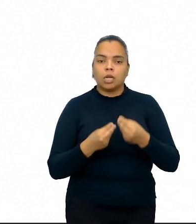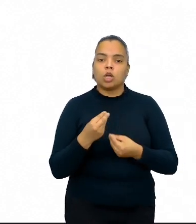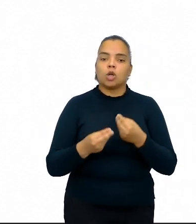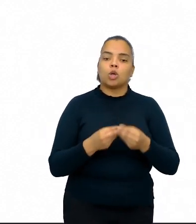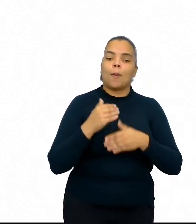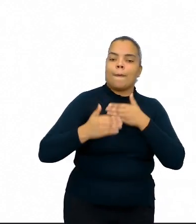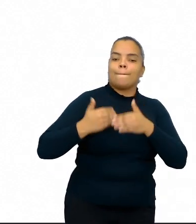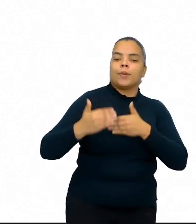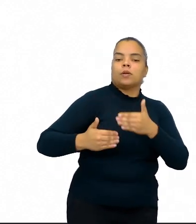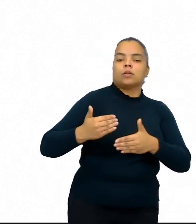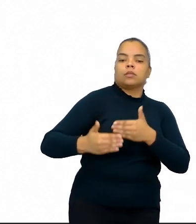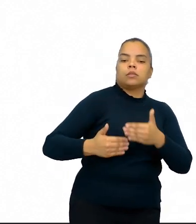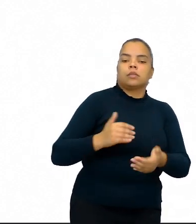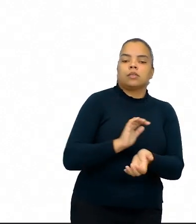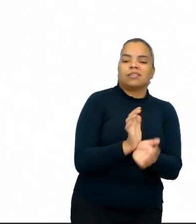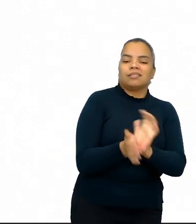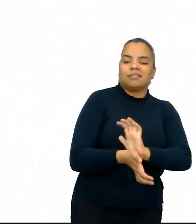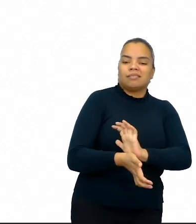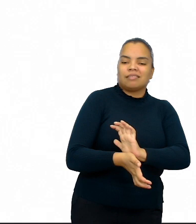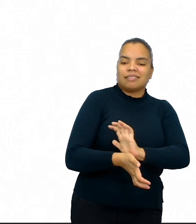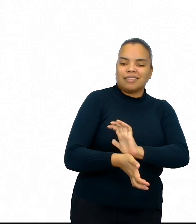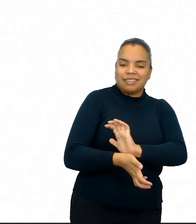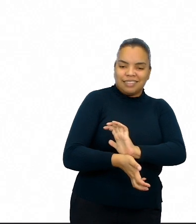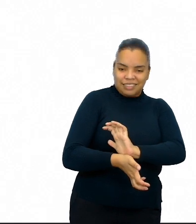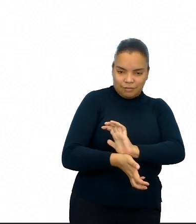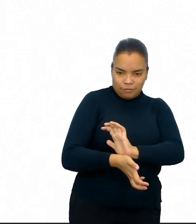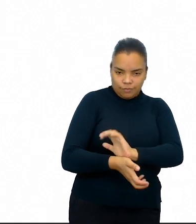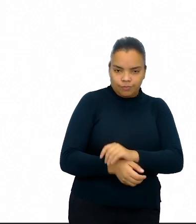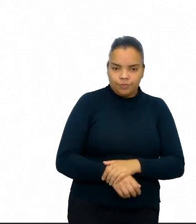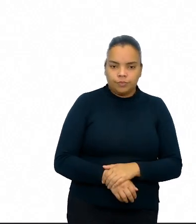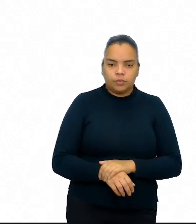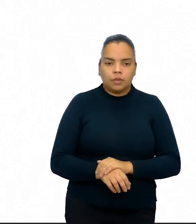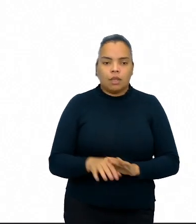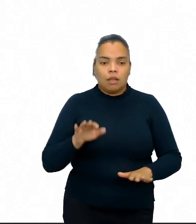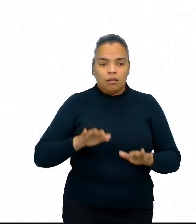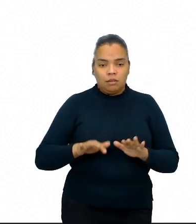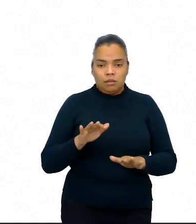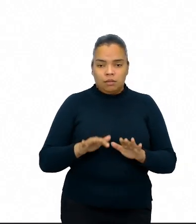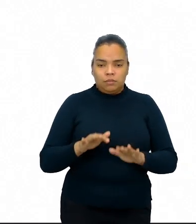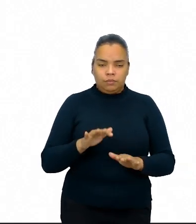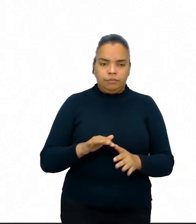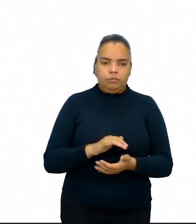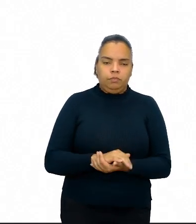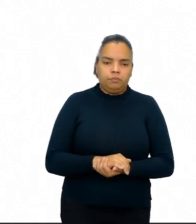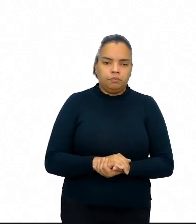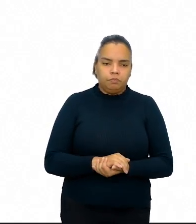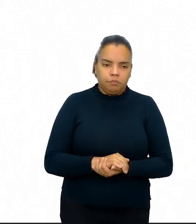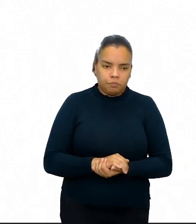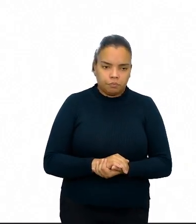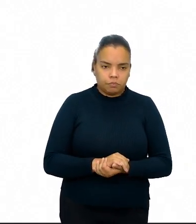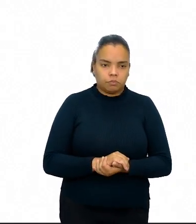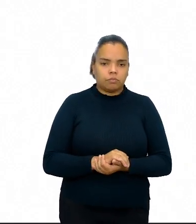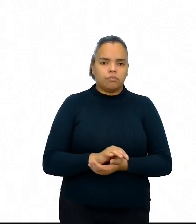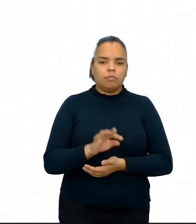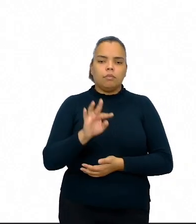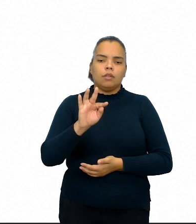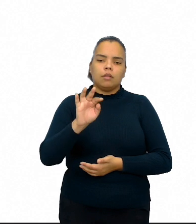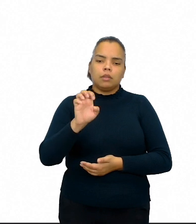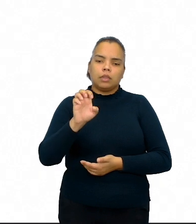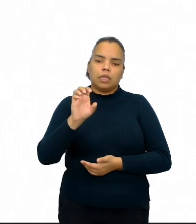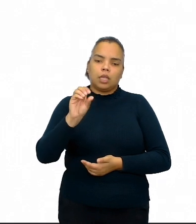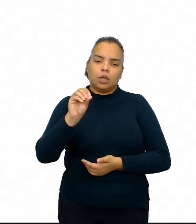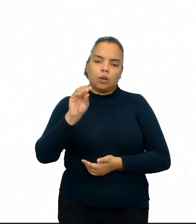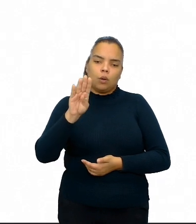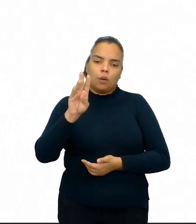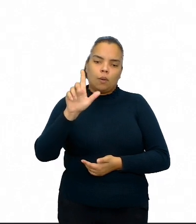ou mesmo a diferença entre o condroblasto, condrócito, fibroblasto, osteócito, osteoblasto, né,